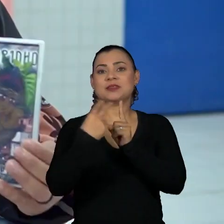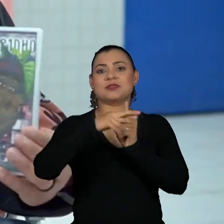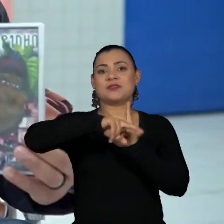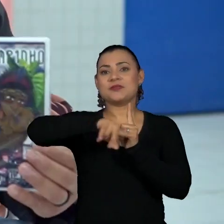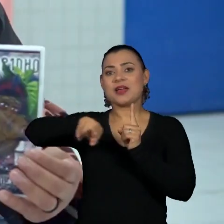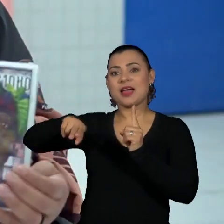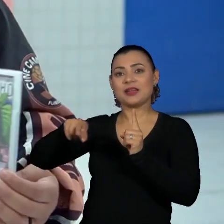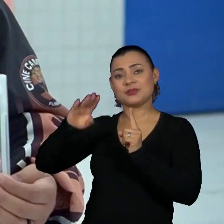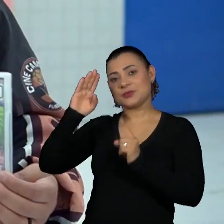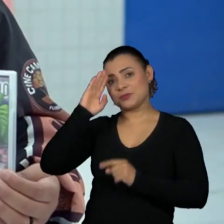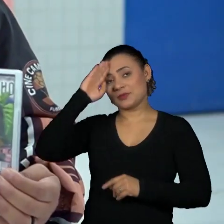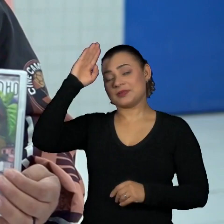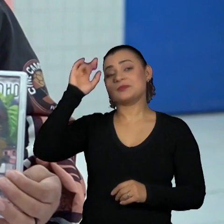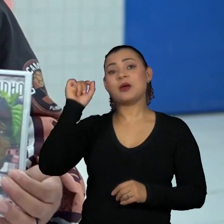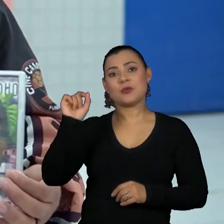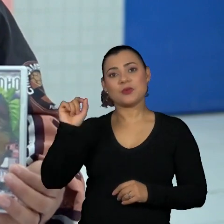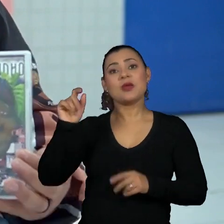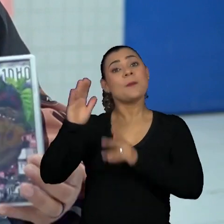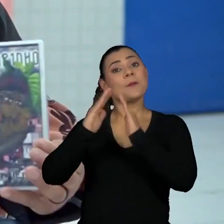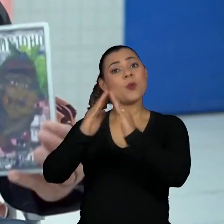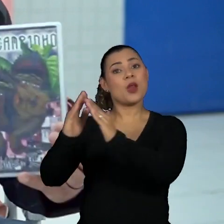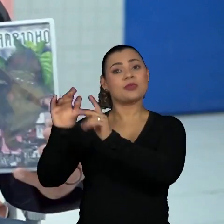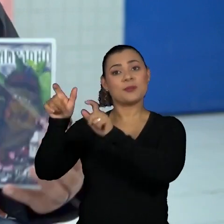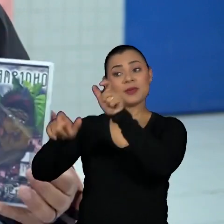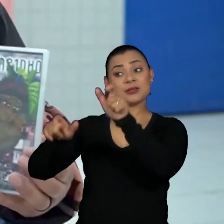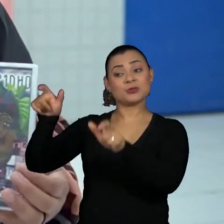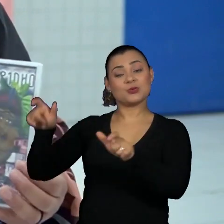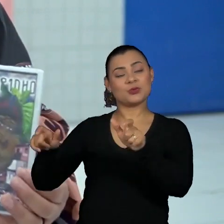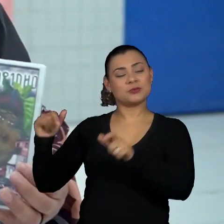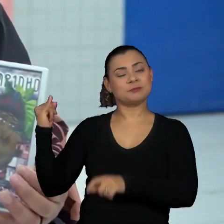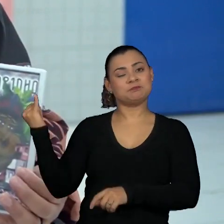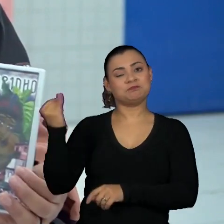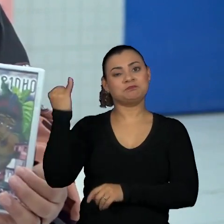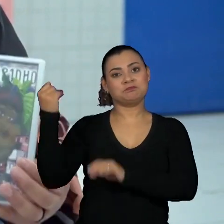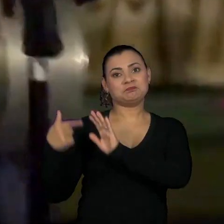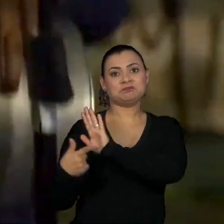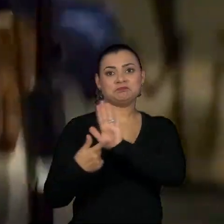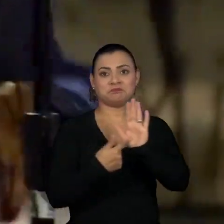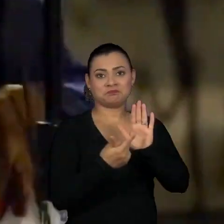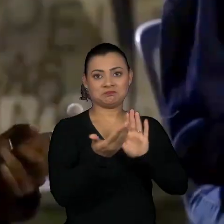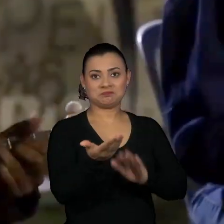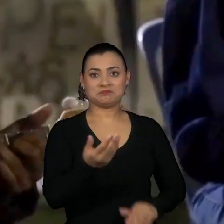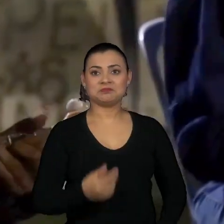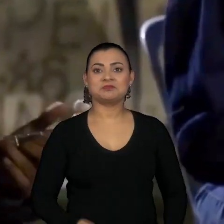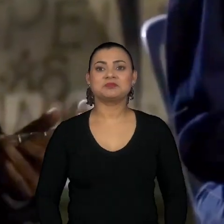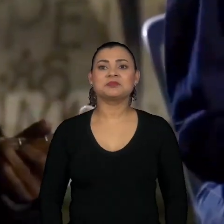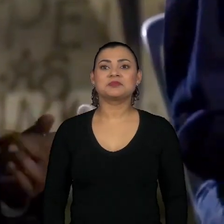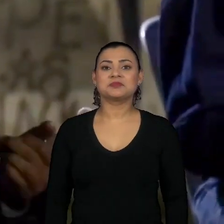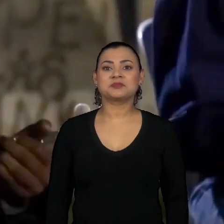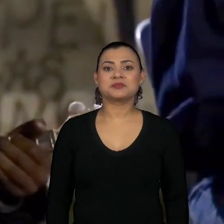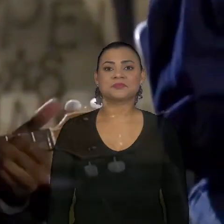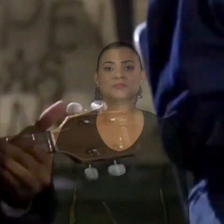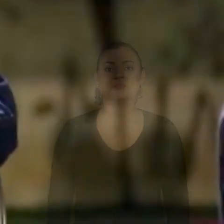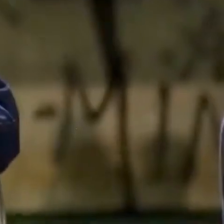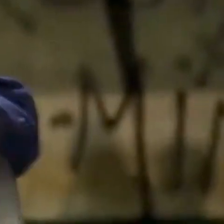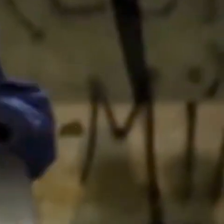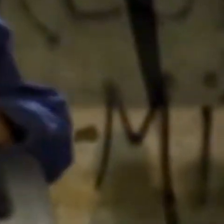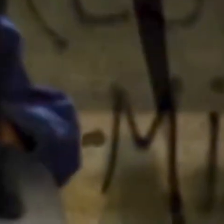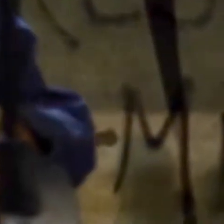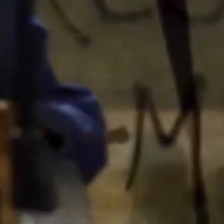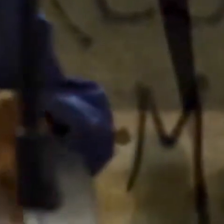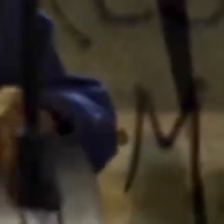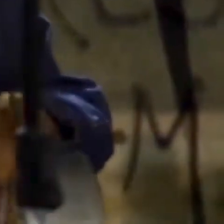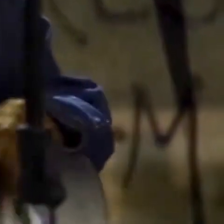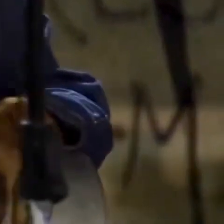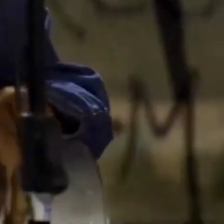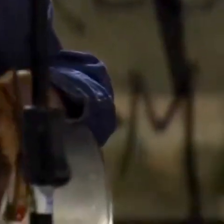e, sobretudo, desses moradores que vivem, que sabem dizer tão bem o que é periferia. Eu quero ver você correr na